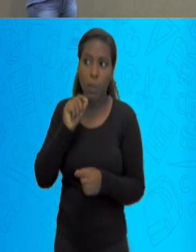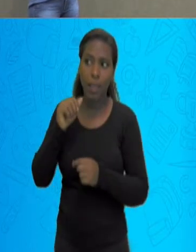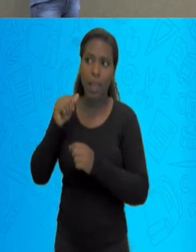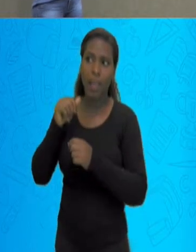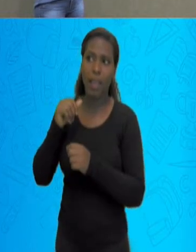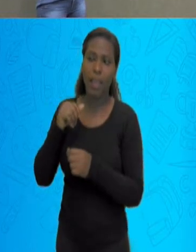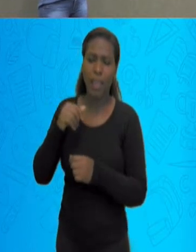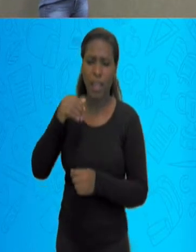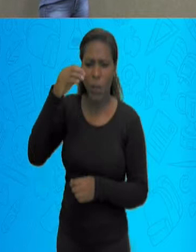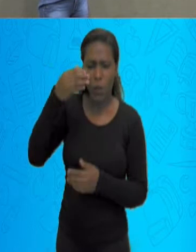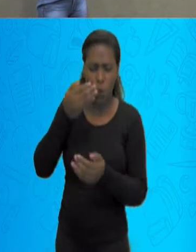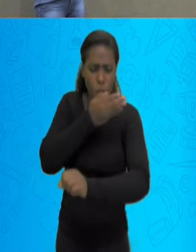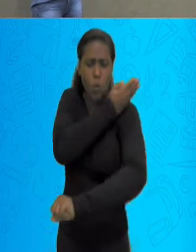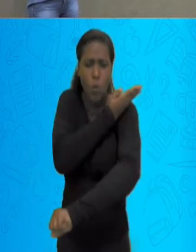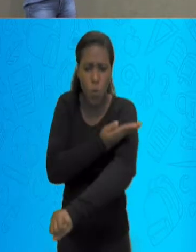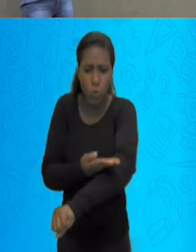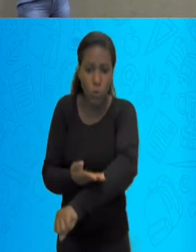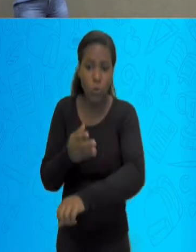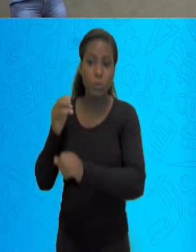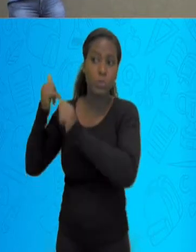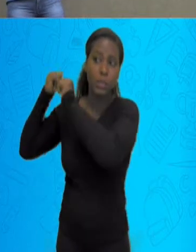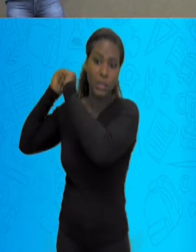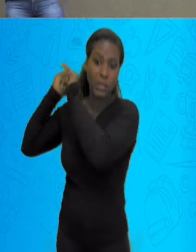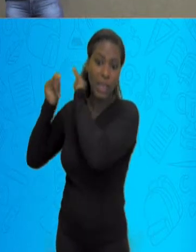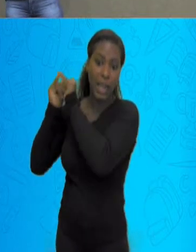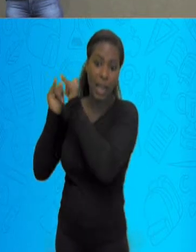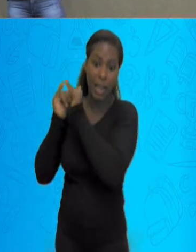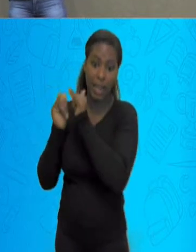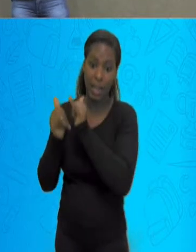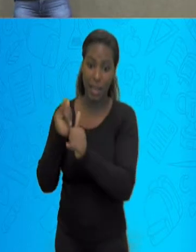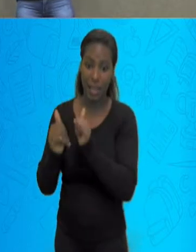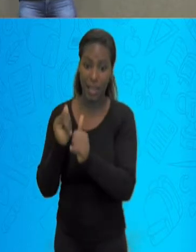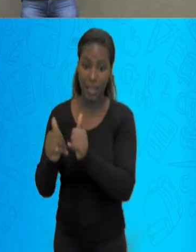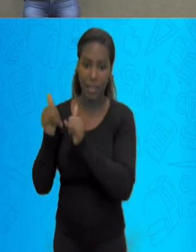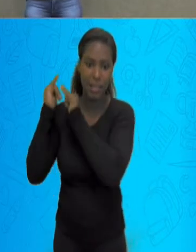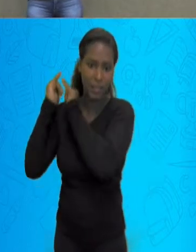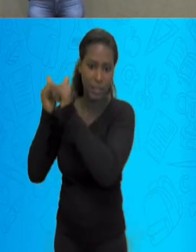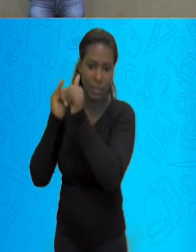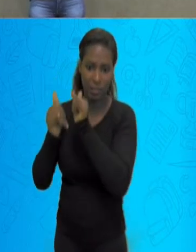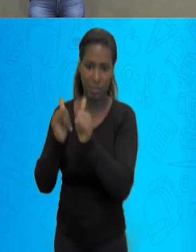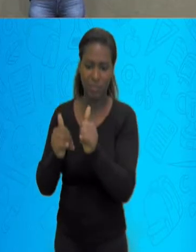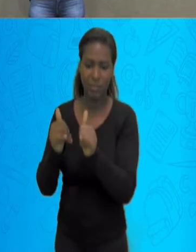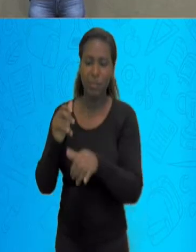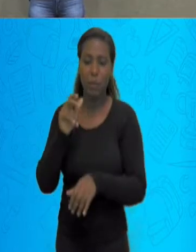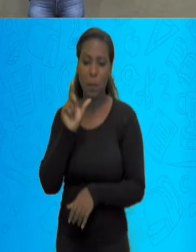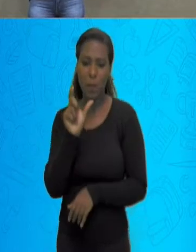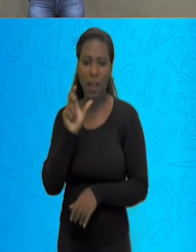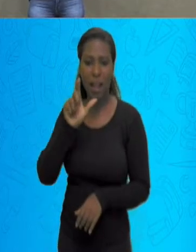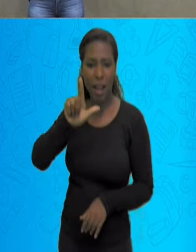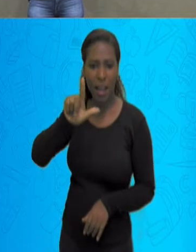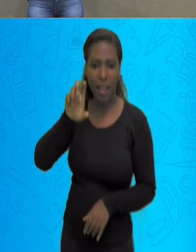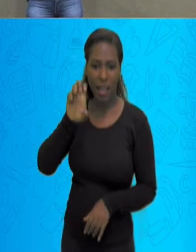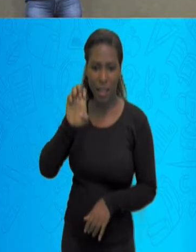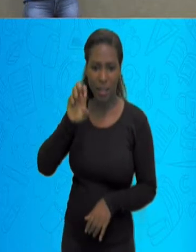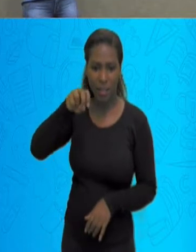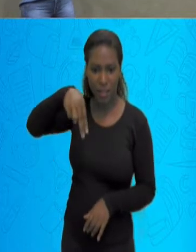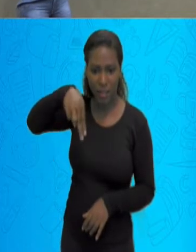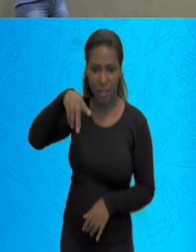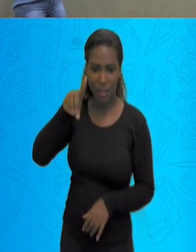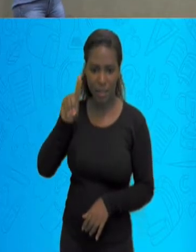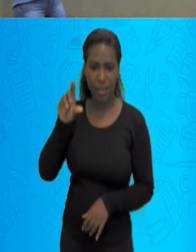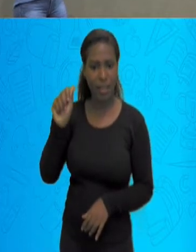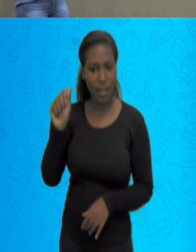e brincadeiras curtidas ao som de músicas muito animadas. Geralmente as danças folclóricas elas são muito